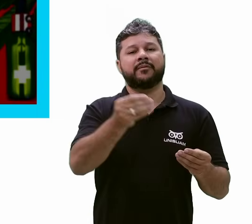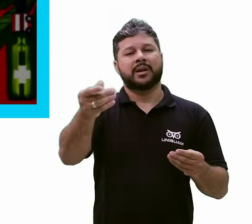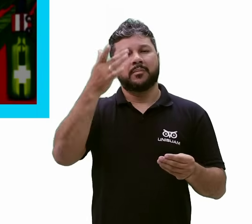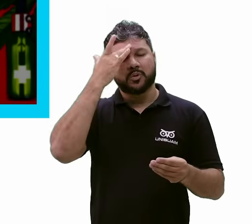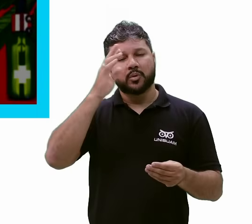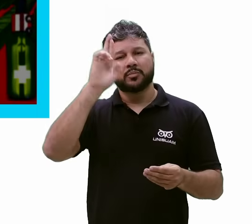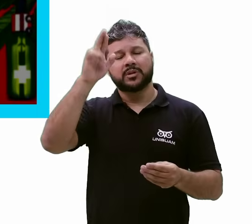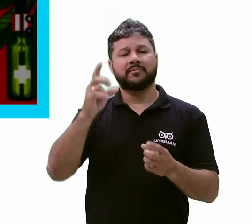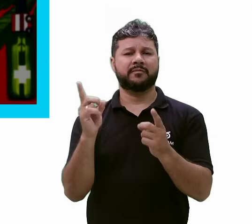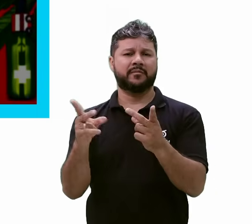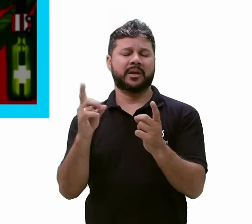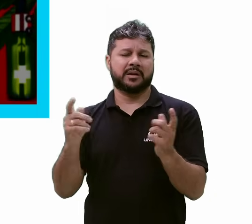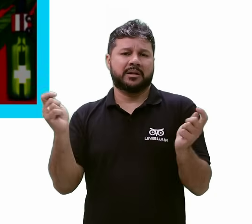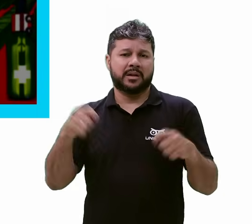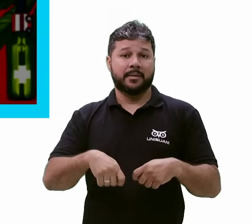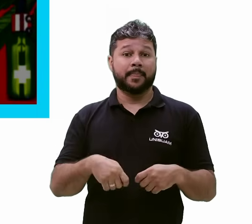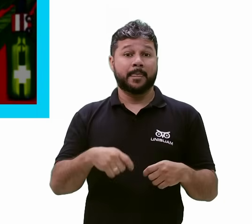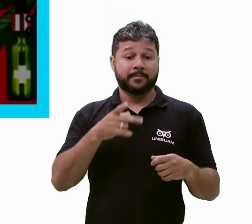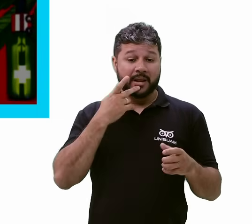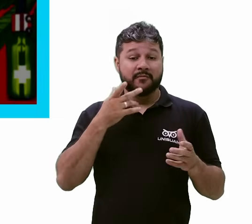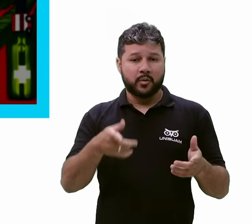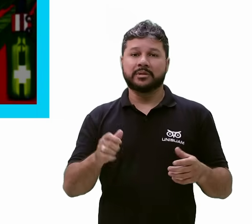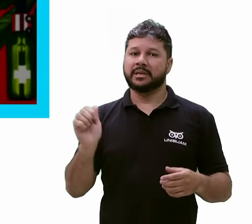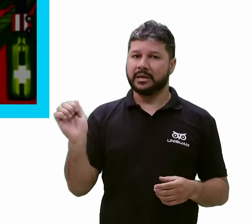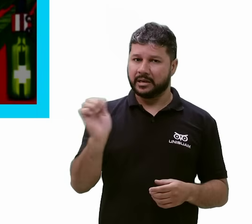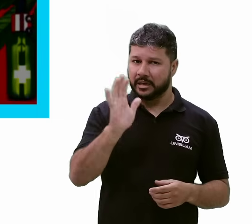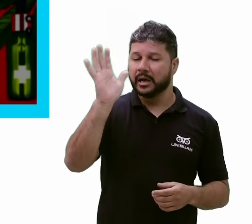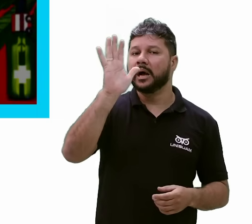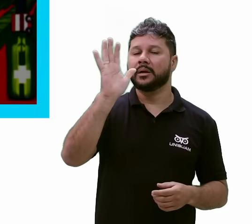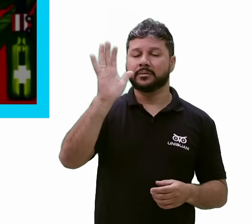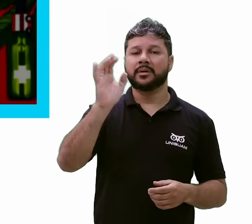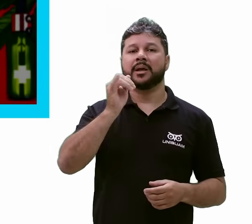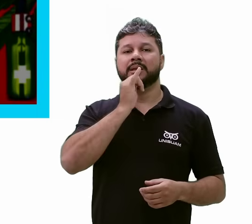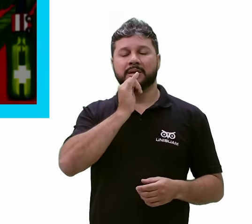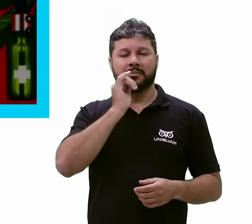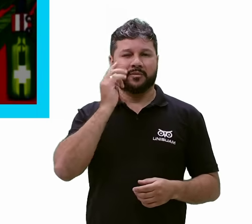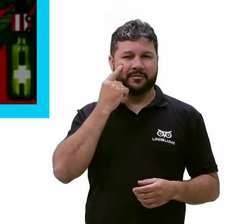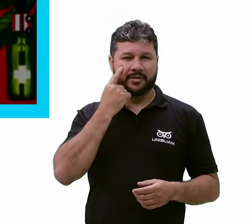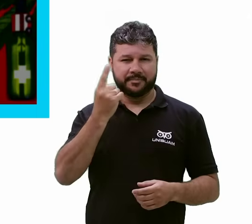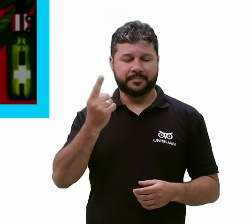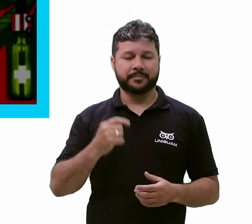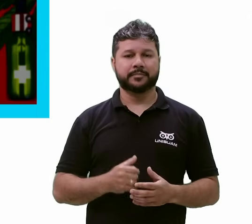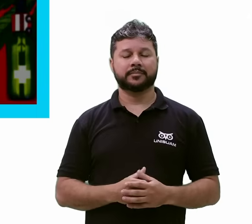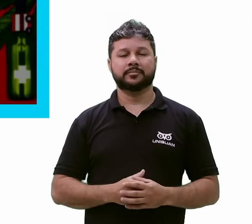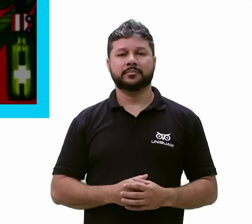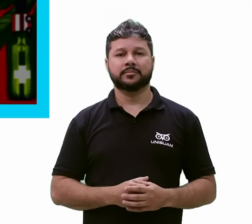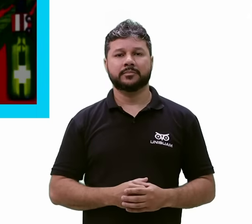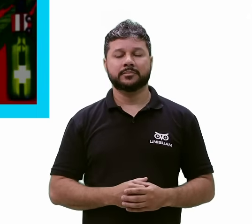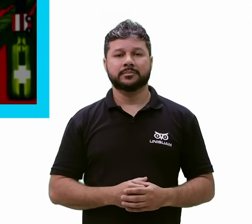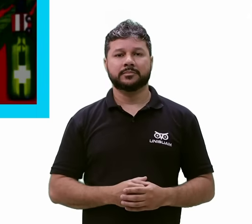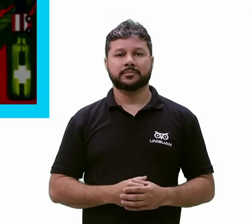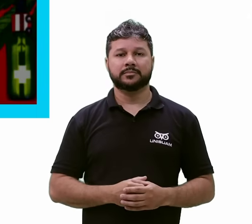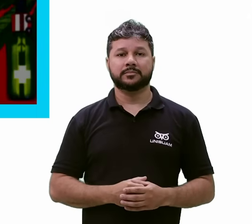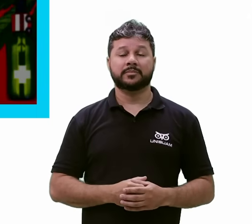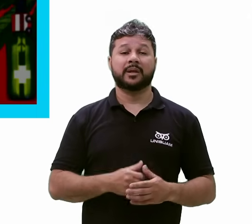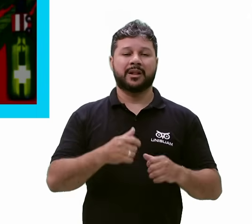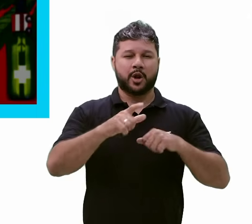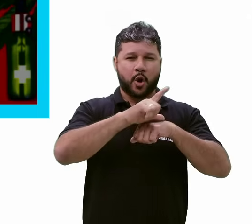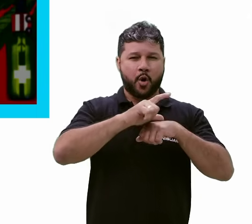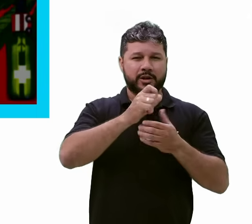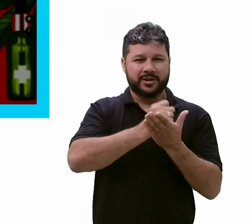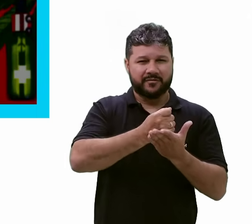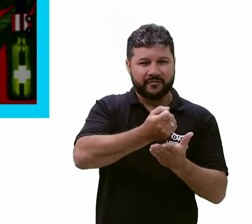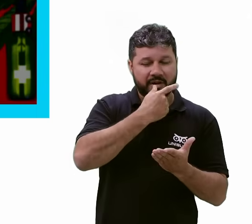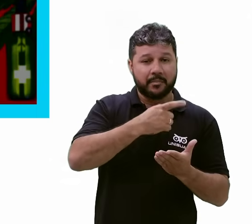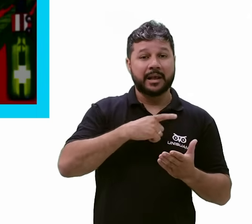dar para o tutor tranquilamente vender. Esses óleos costumam ser bem caros, tá? Então, como vocês podem ver aqui,